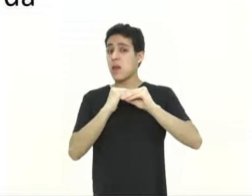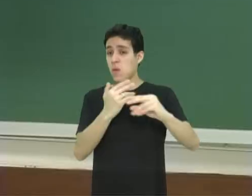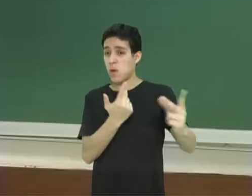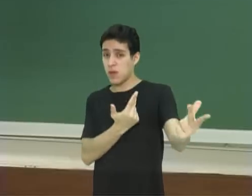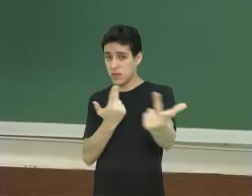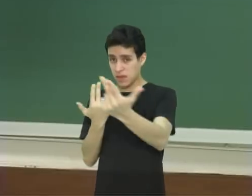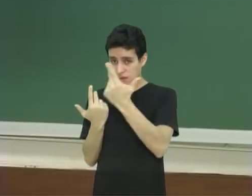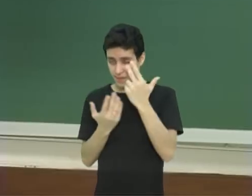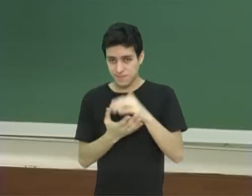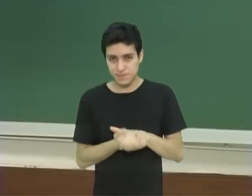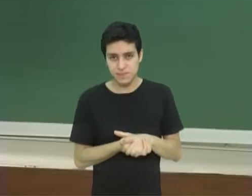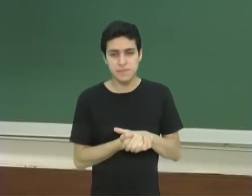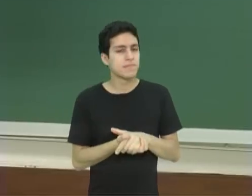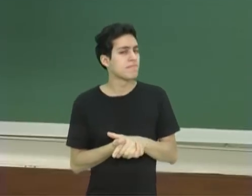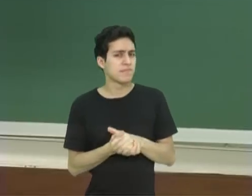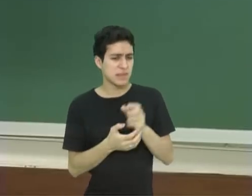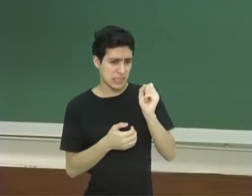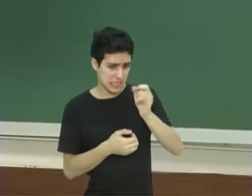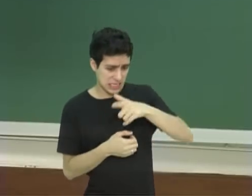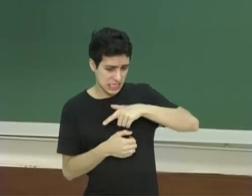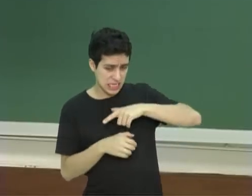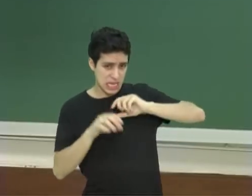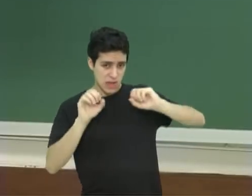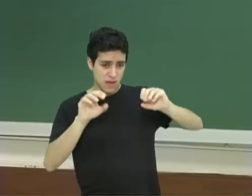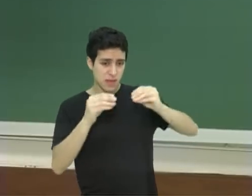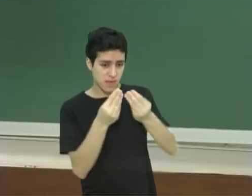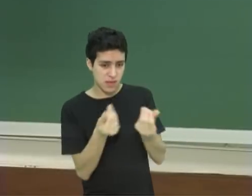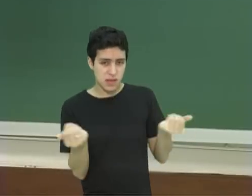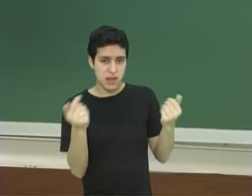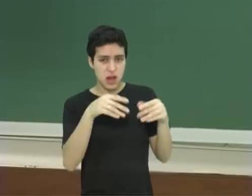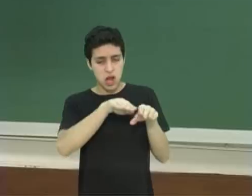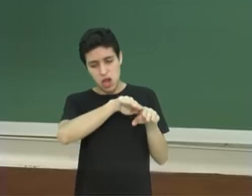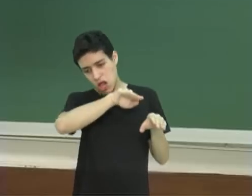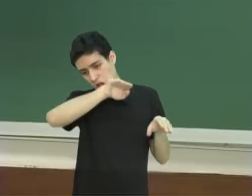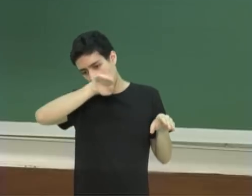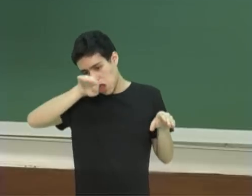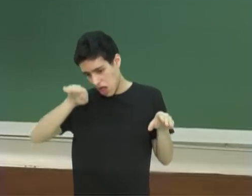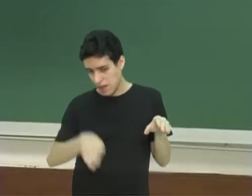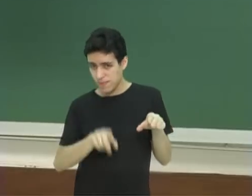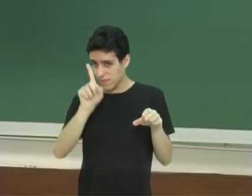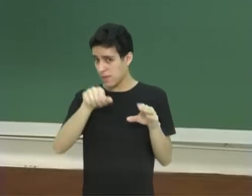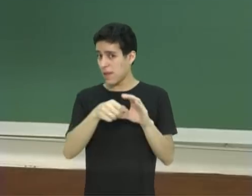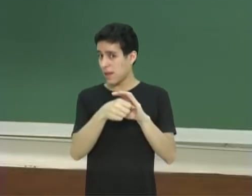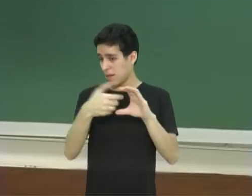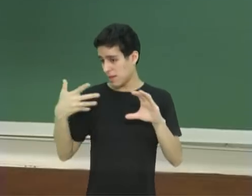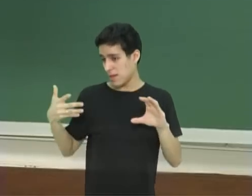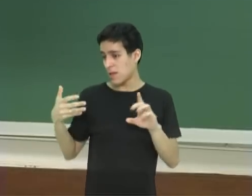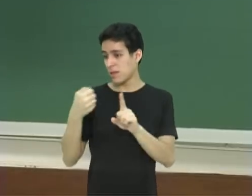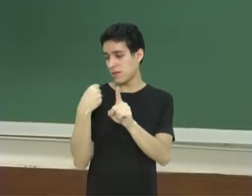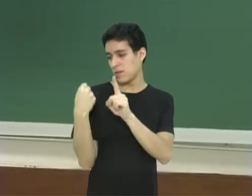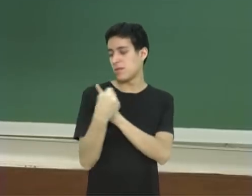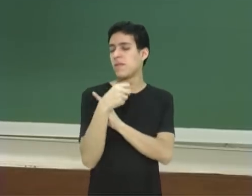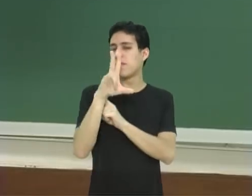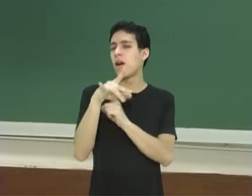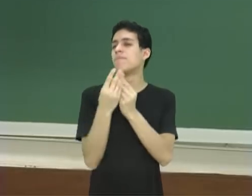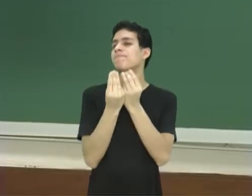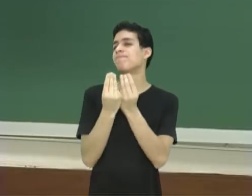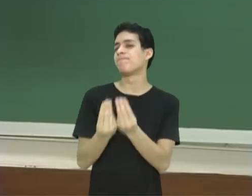né? Quando você tem uma educação de qualidade, as desigualdades, né, que são uma característica da sociedade, elas vão